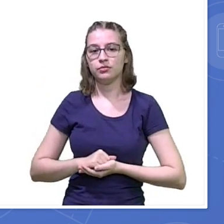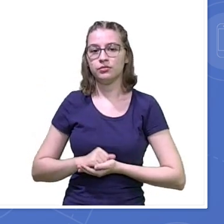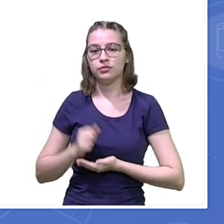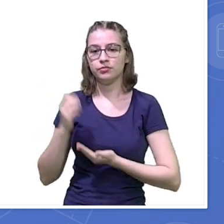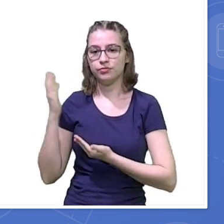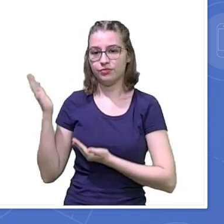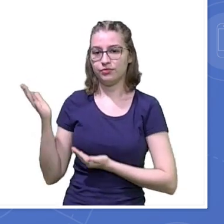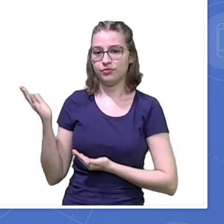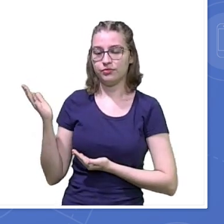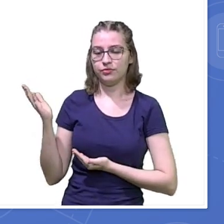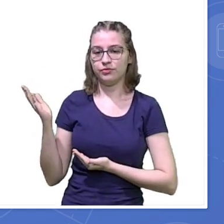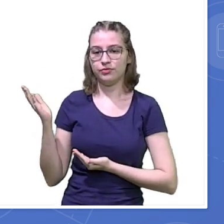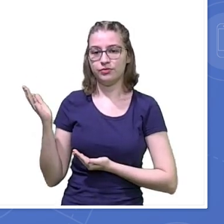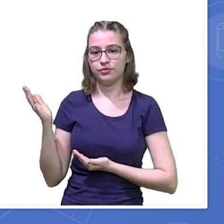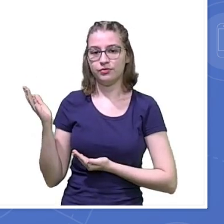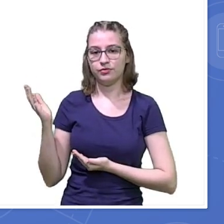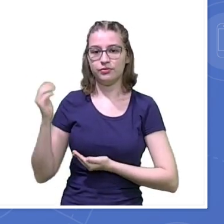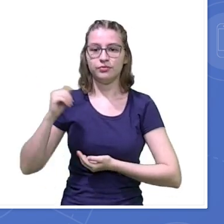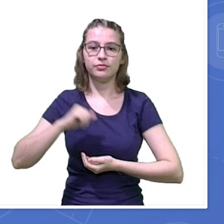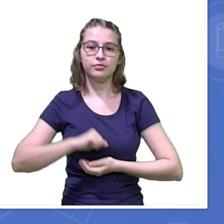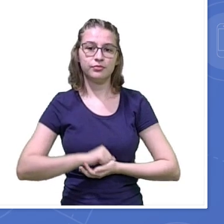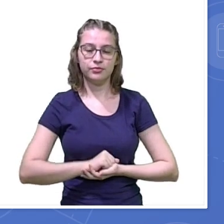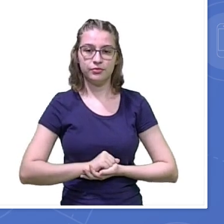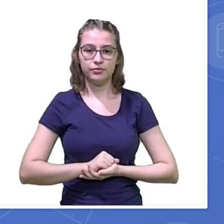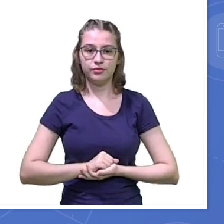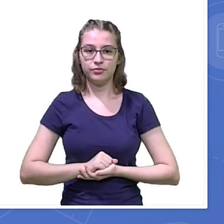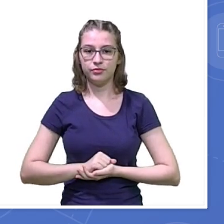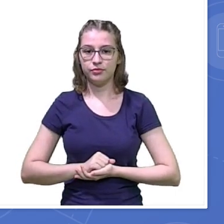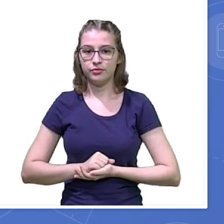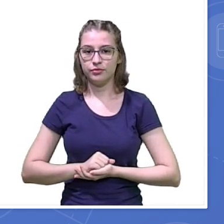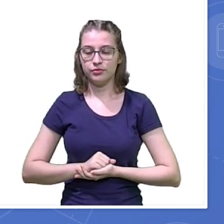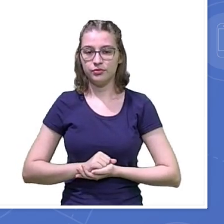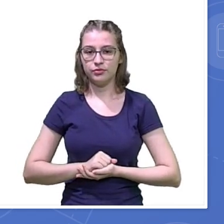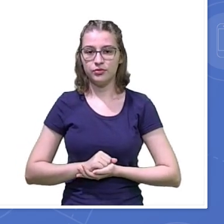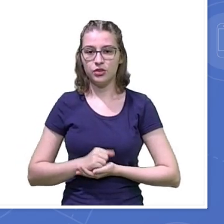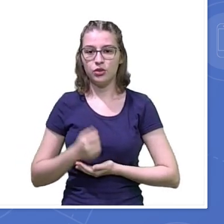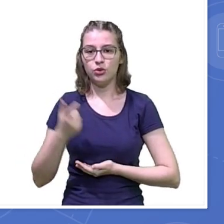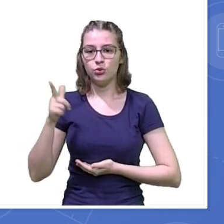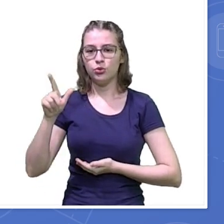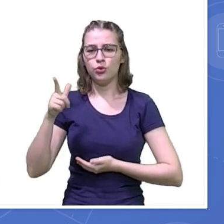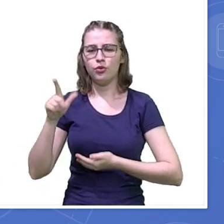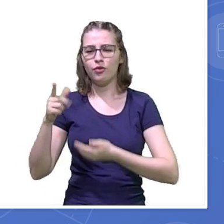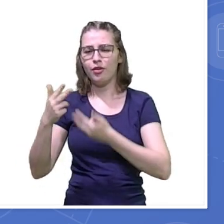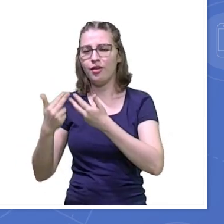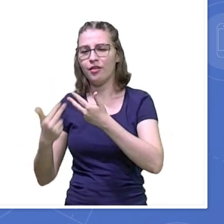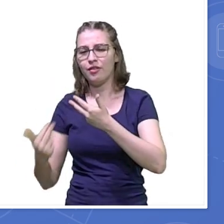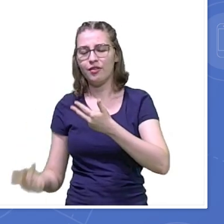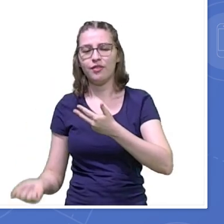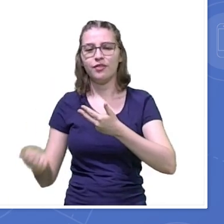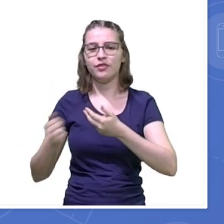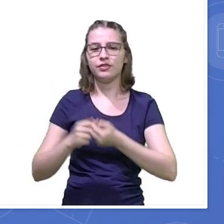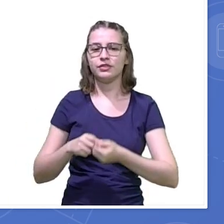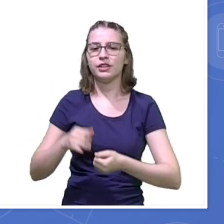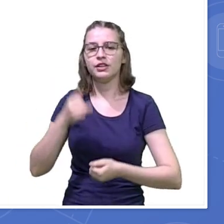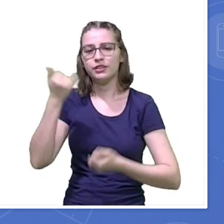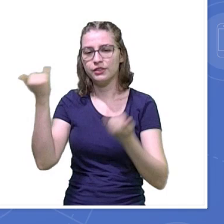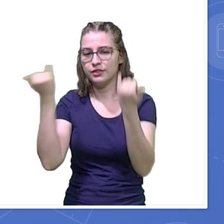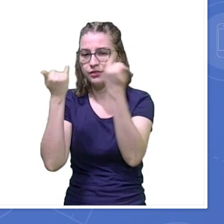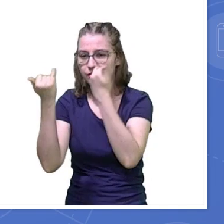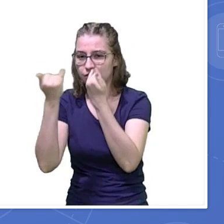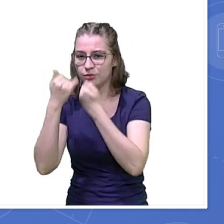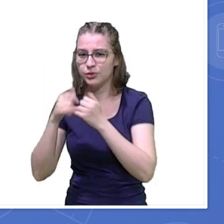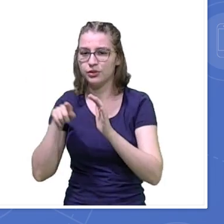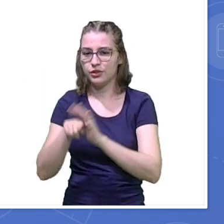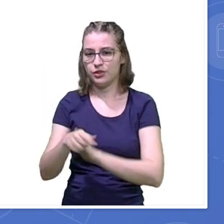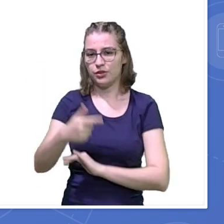hoje. A gente tem mais informações aí com relação à questão 2, né? Foi um grande